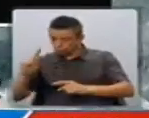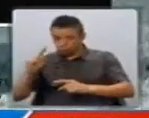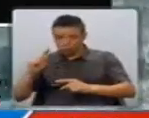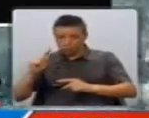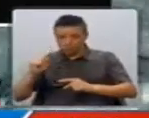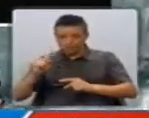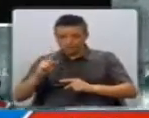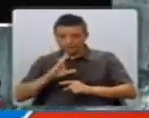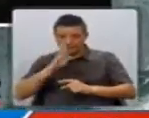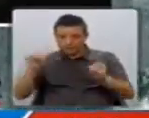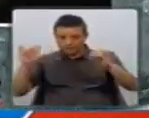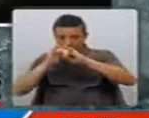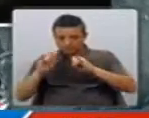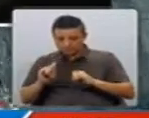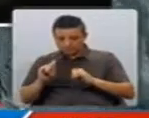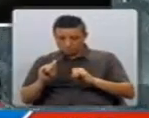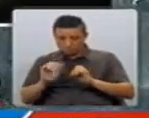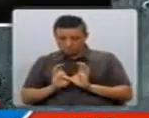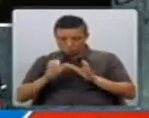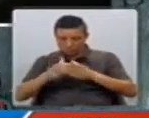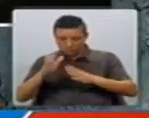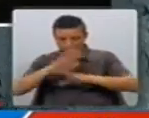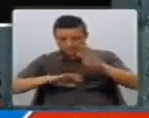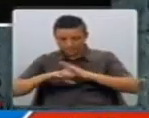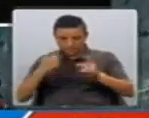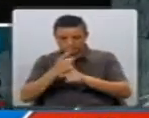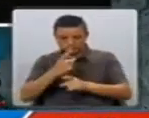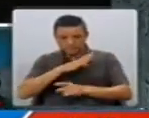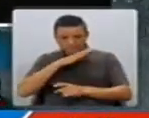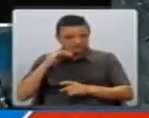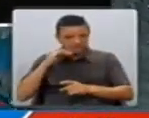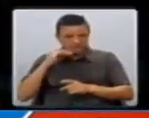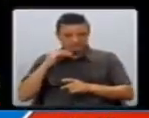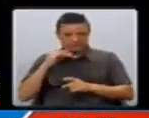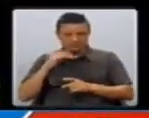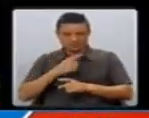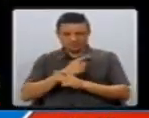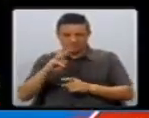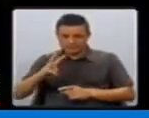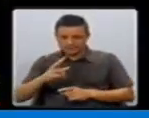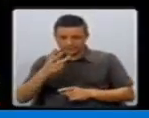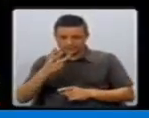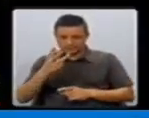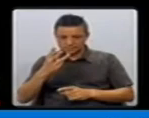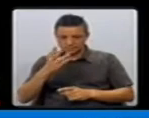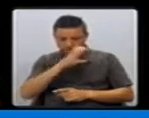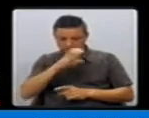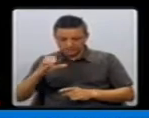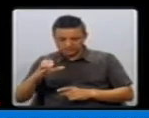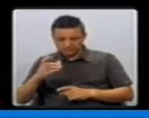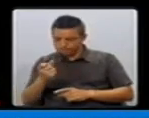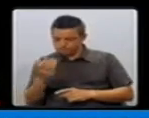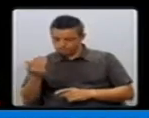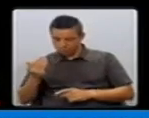grupo internacional de astrónomos fez ainda uma coisa um bocadinho mais engraçada. Foi o seguinte: pegou em 3 artigos científicos relativamente